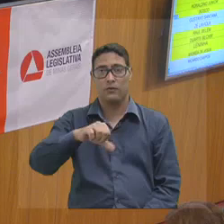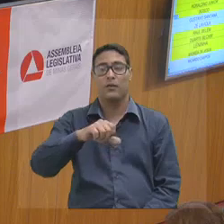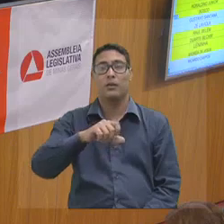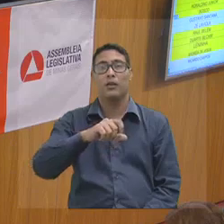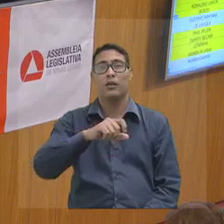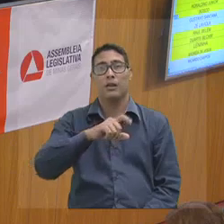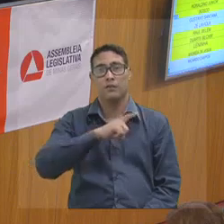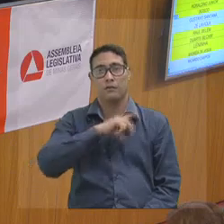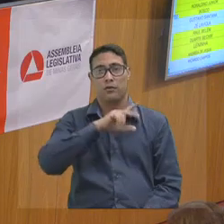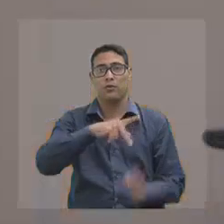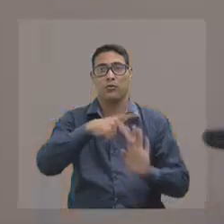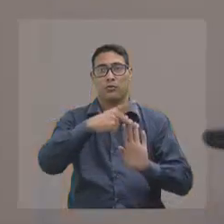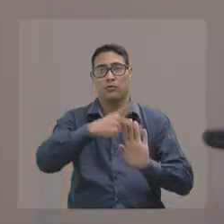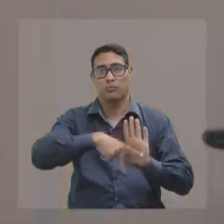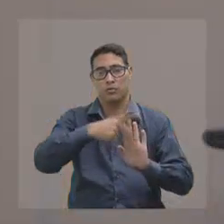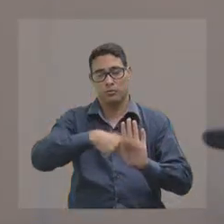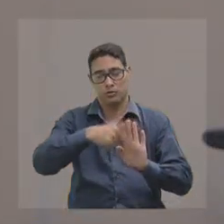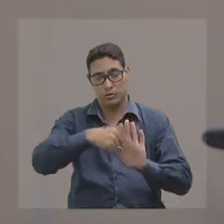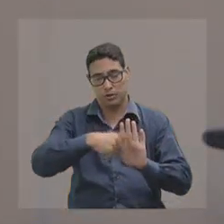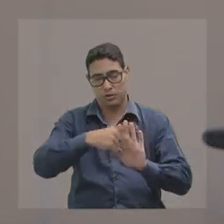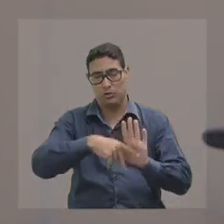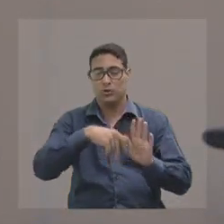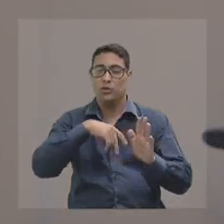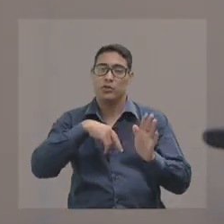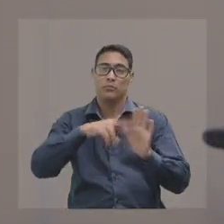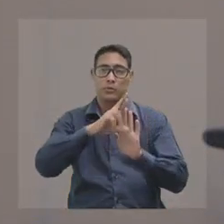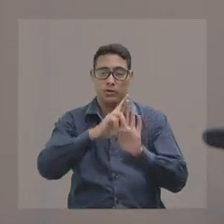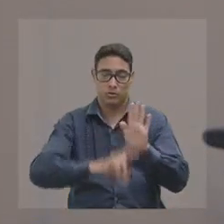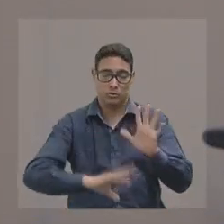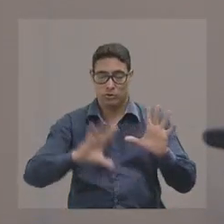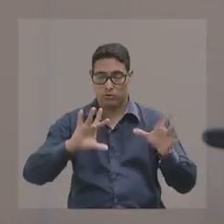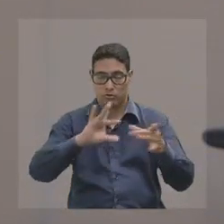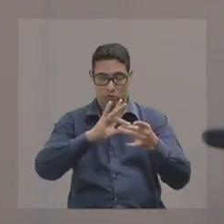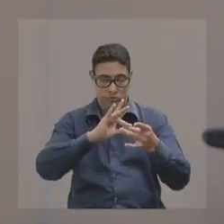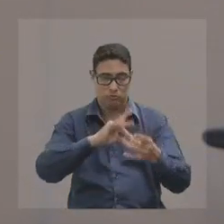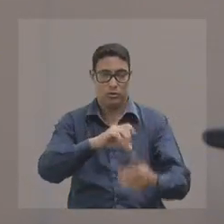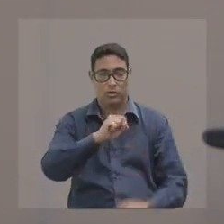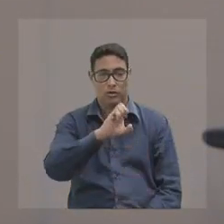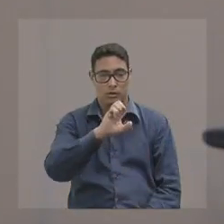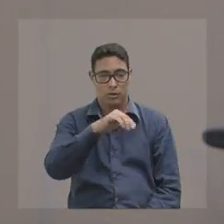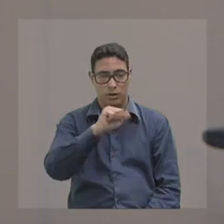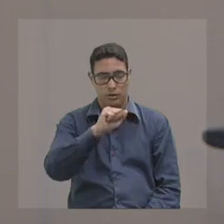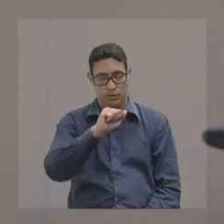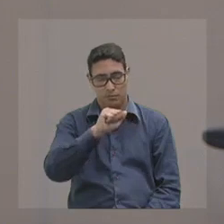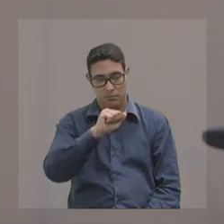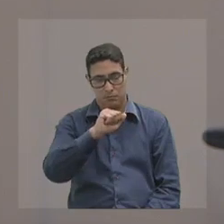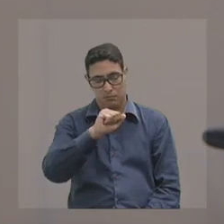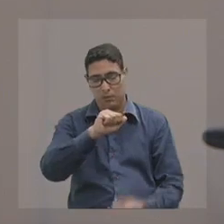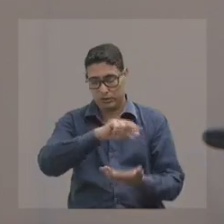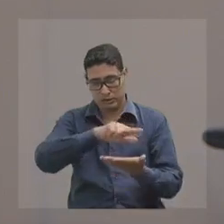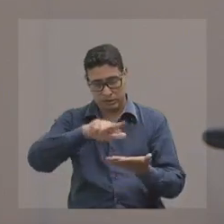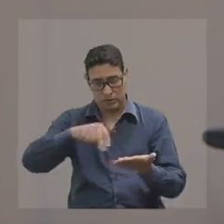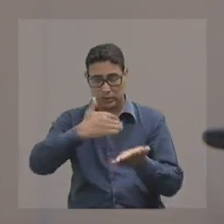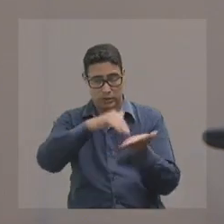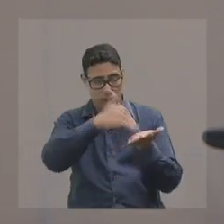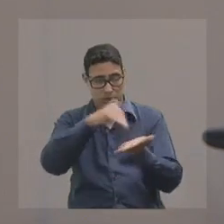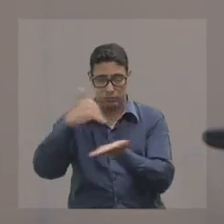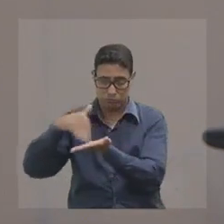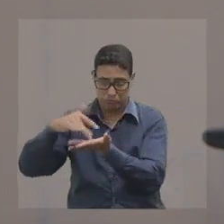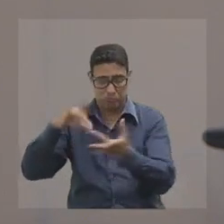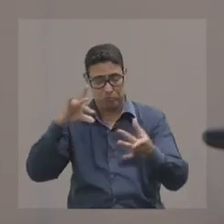objeto de uma resolução conjunta Secretaria de Desenvolvimento Social sedese e